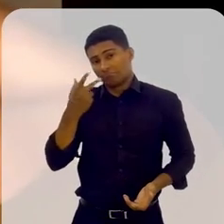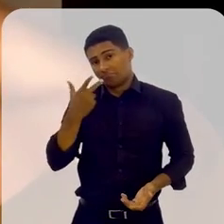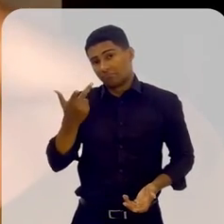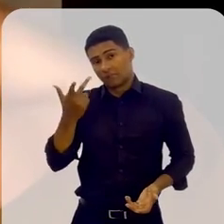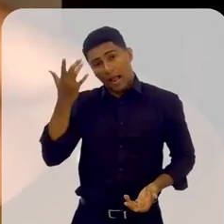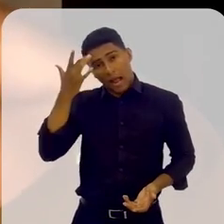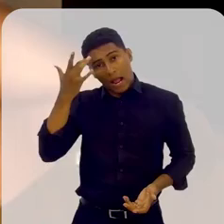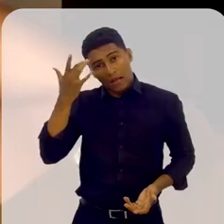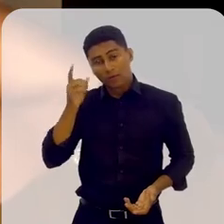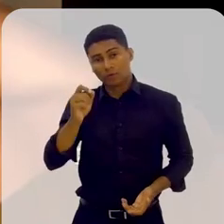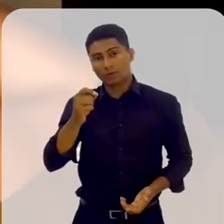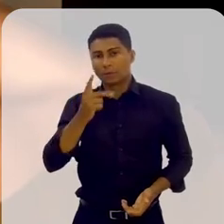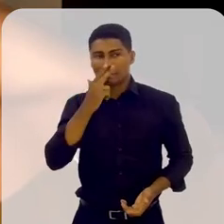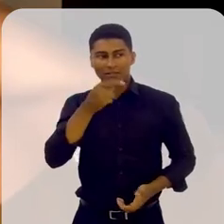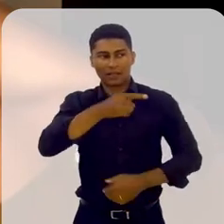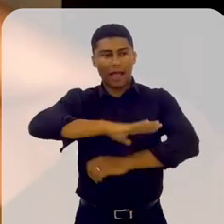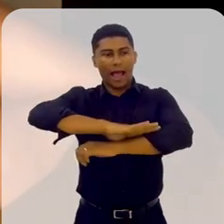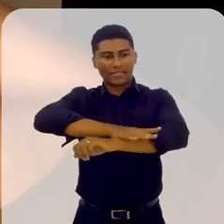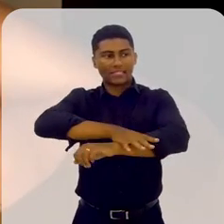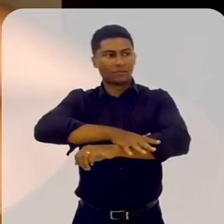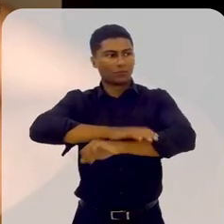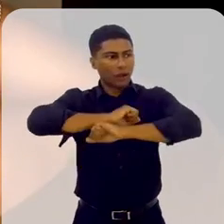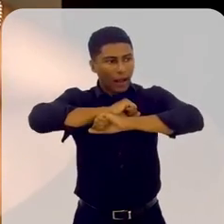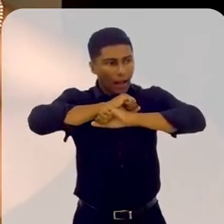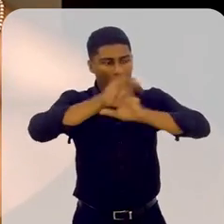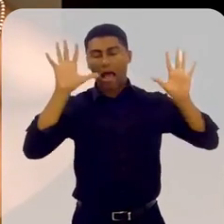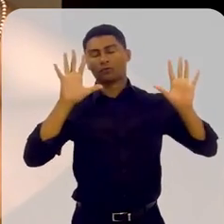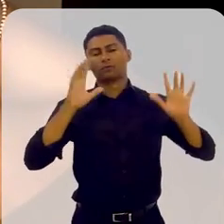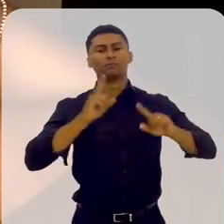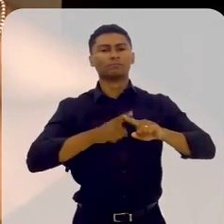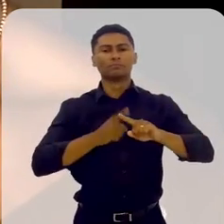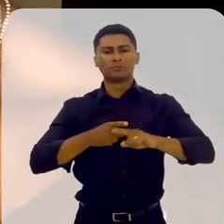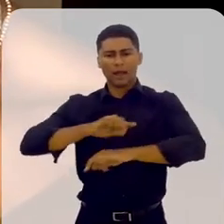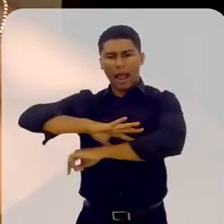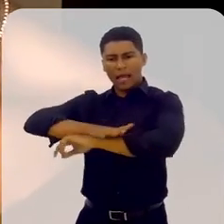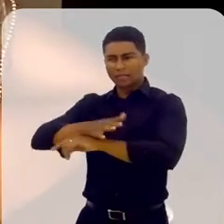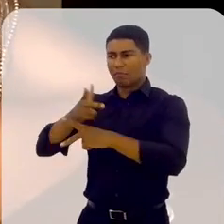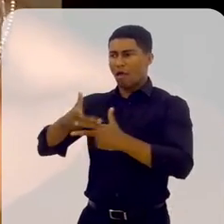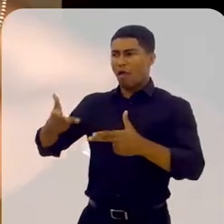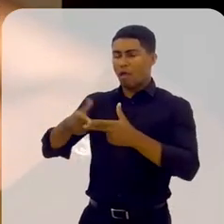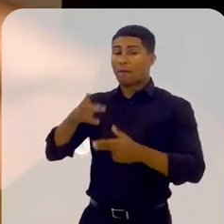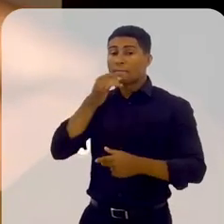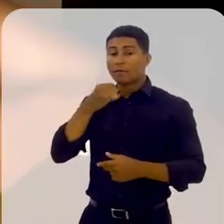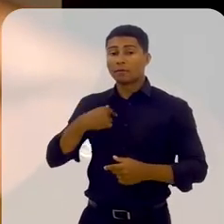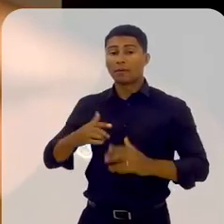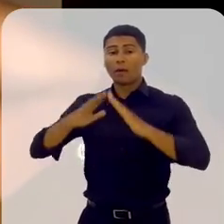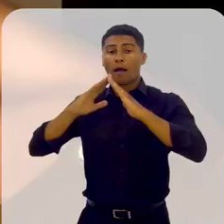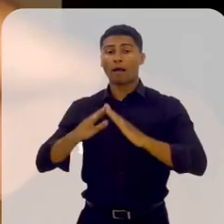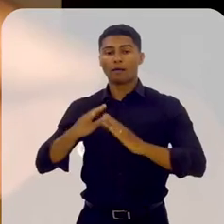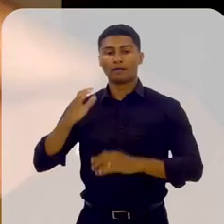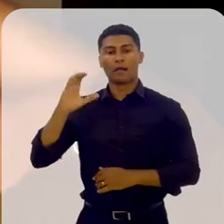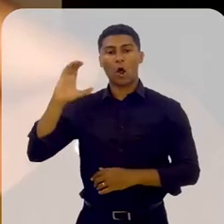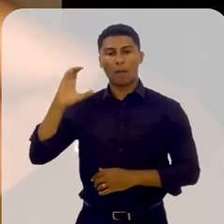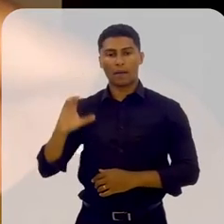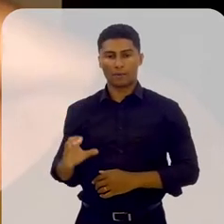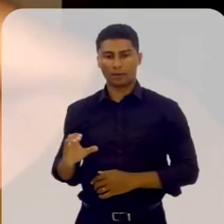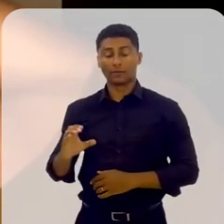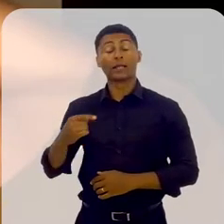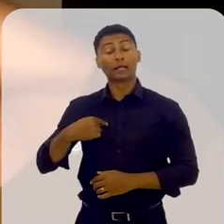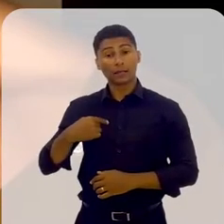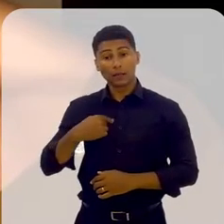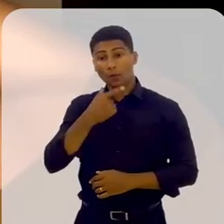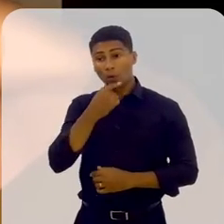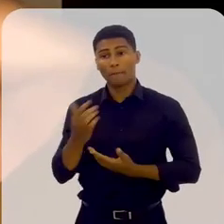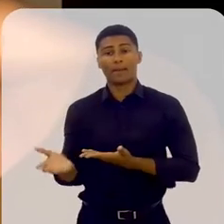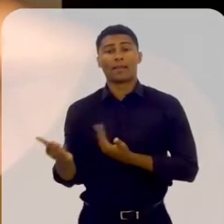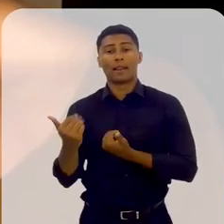Eu sinceramente prefiro o racismo escancarado do que o racismo velado, do que o racismo diário que eu passo, porque eu moro em Copacabana, né? Eu sou um jovem